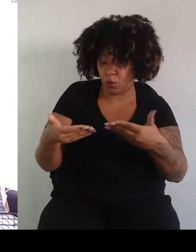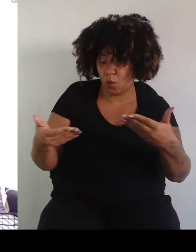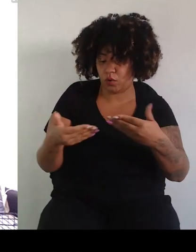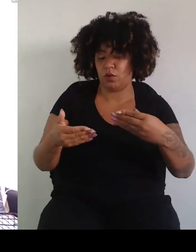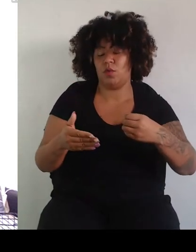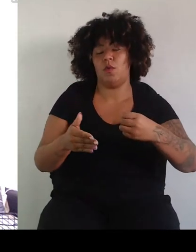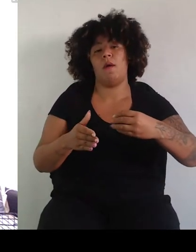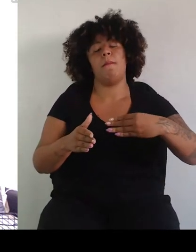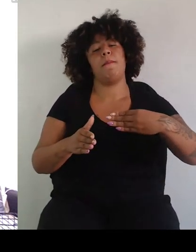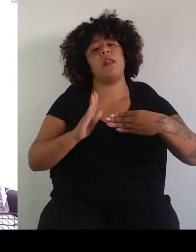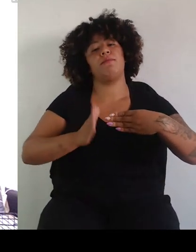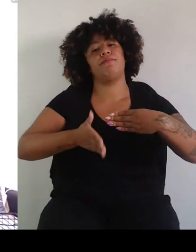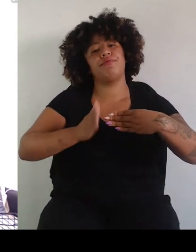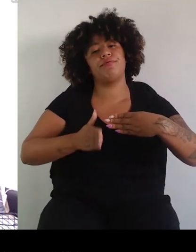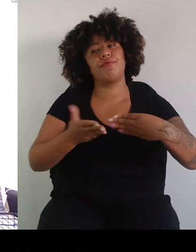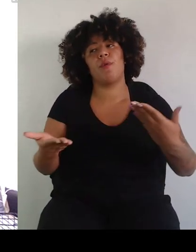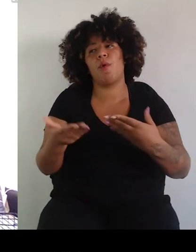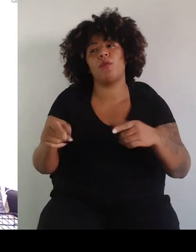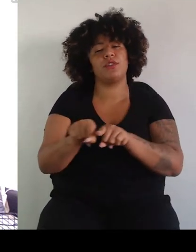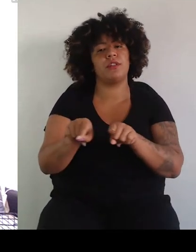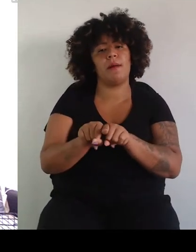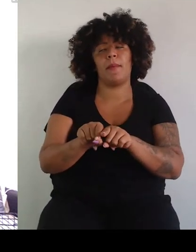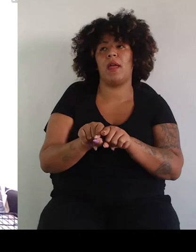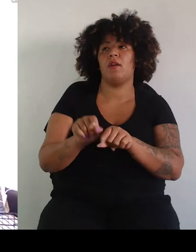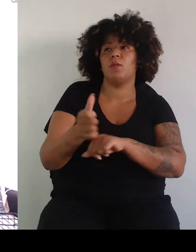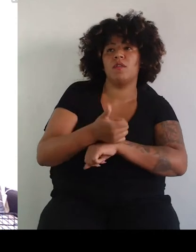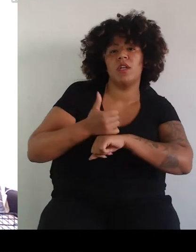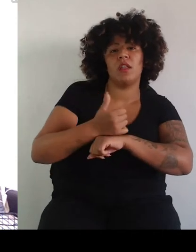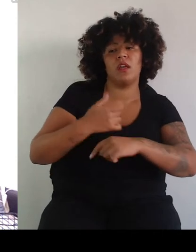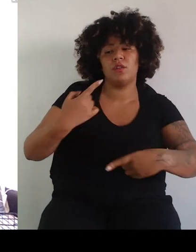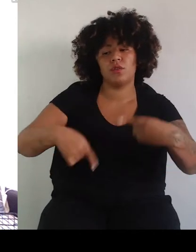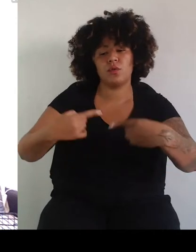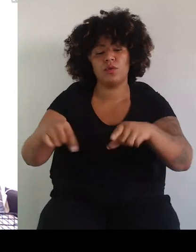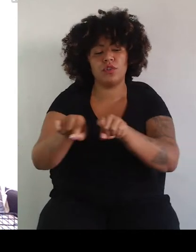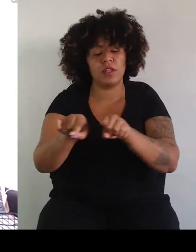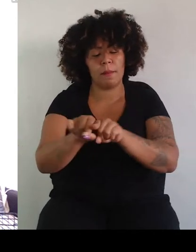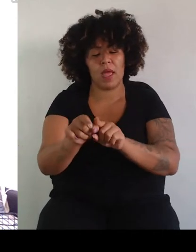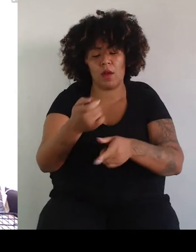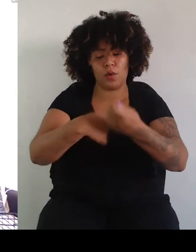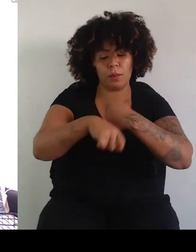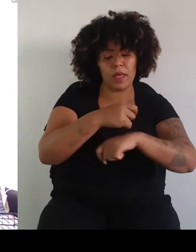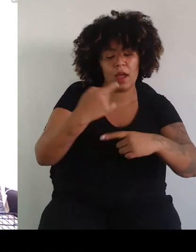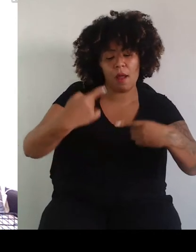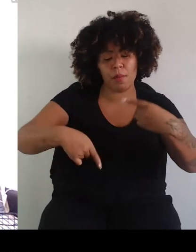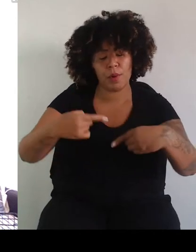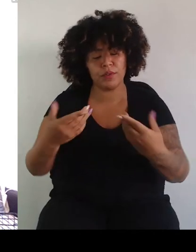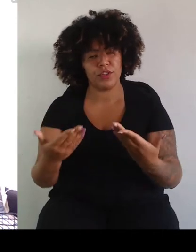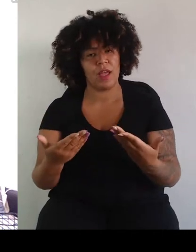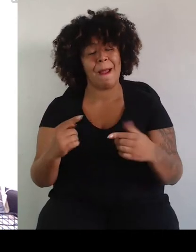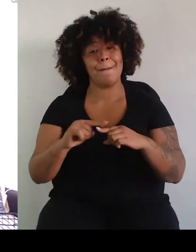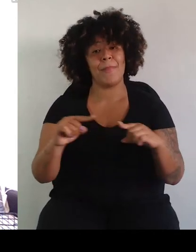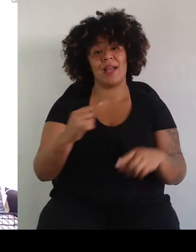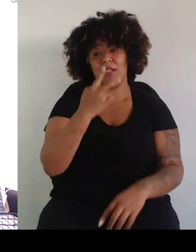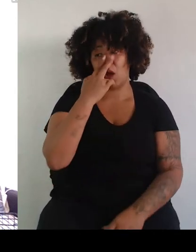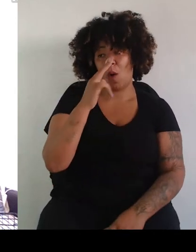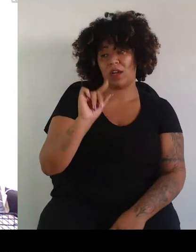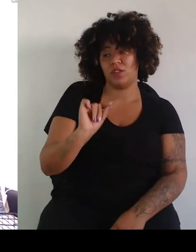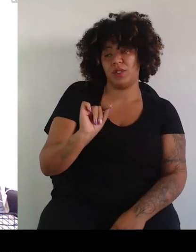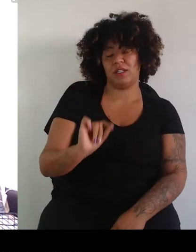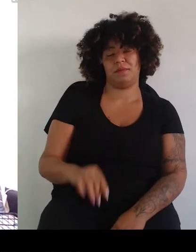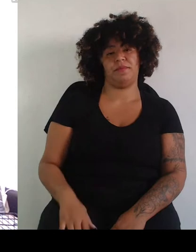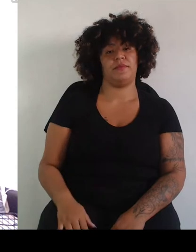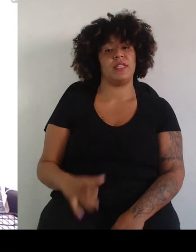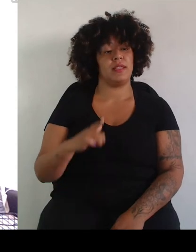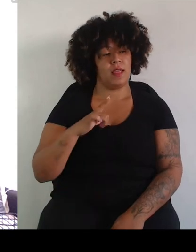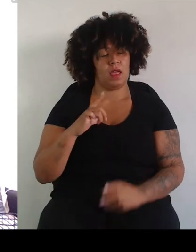como os artistas hoje discutem a sociopolítica mas eu acho que há uma continuidade